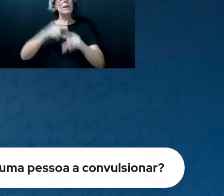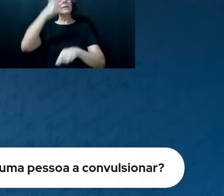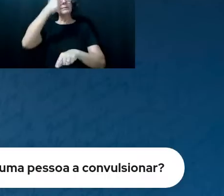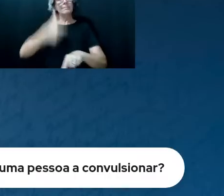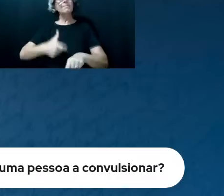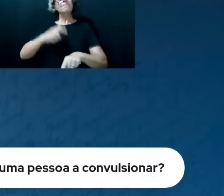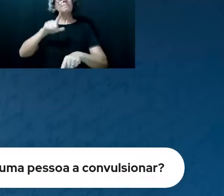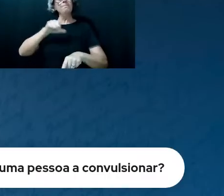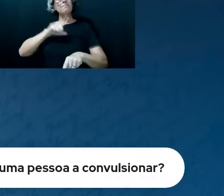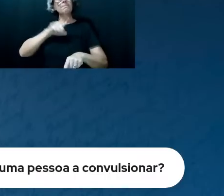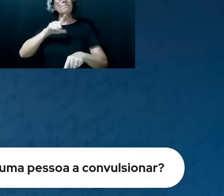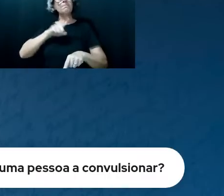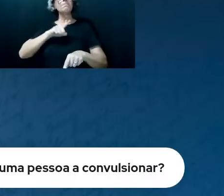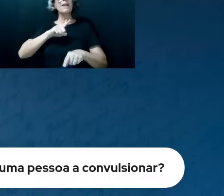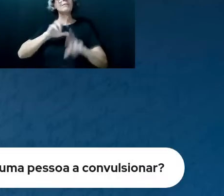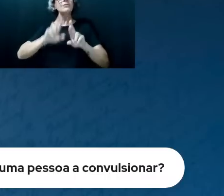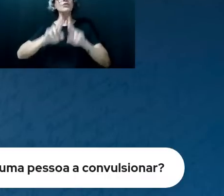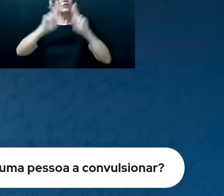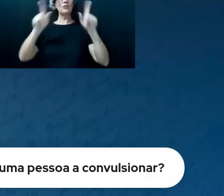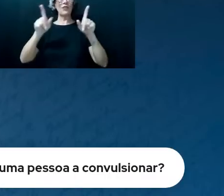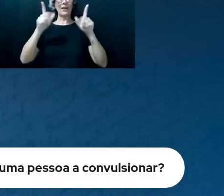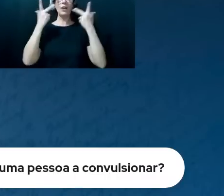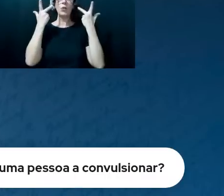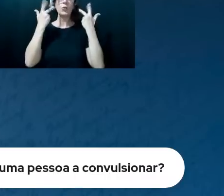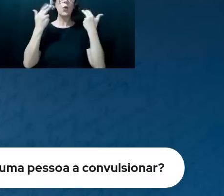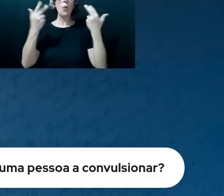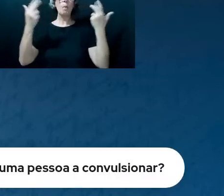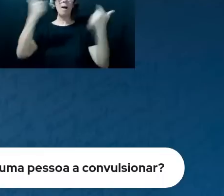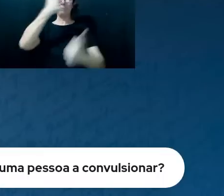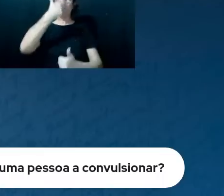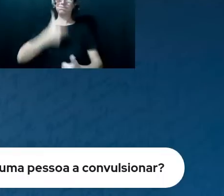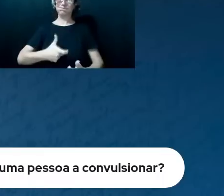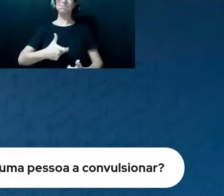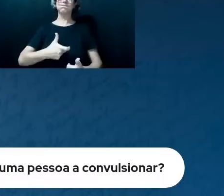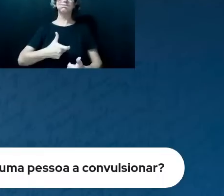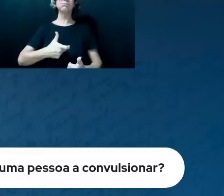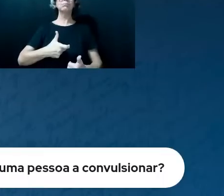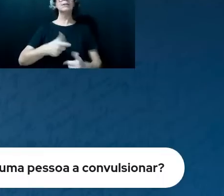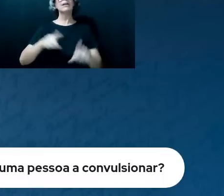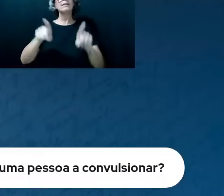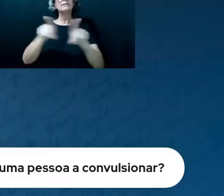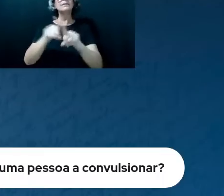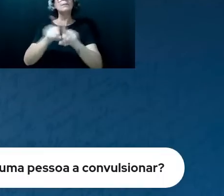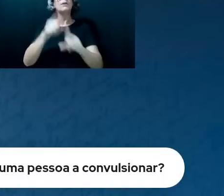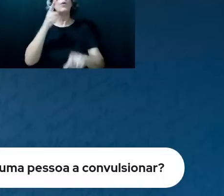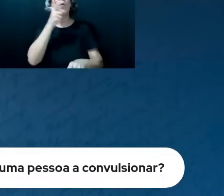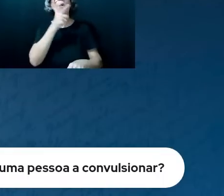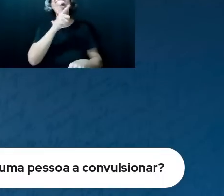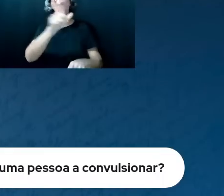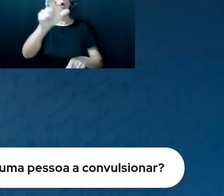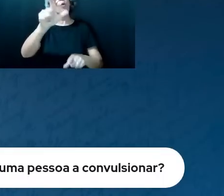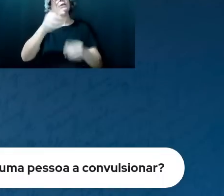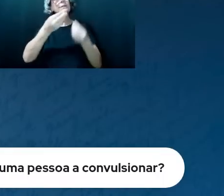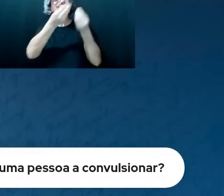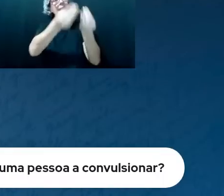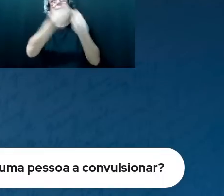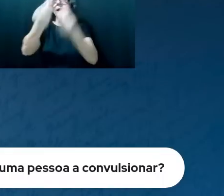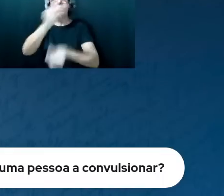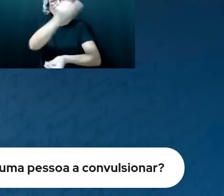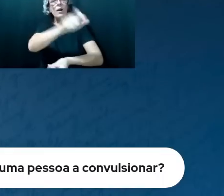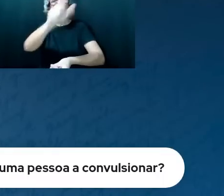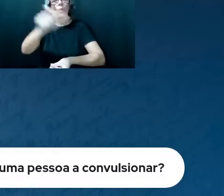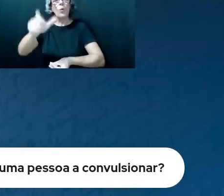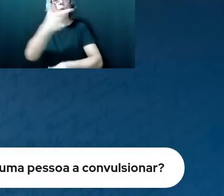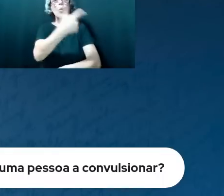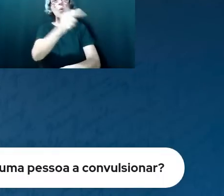no estado normal. Nesse estado, eles conseguem também despertar em outros